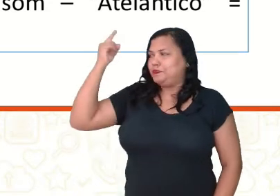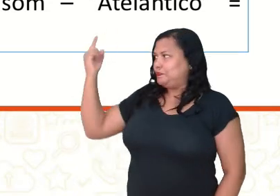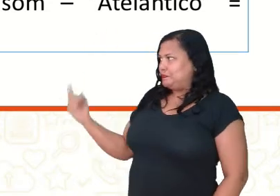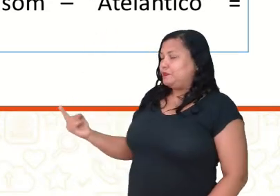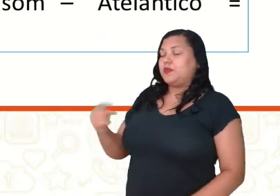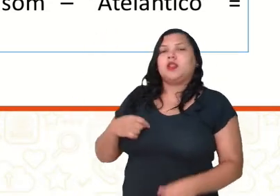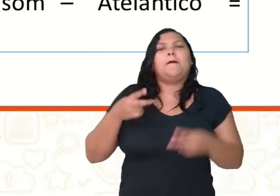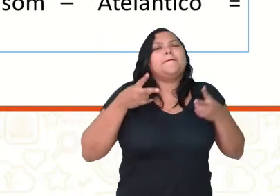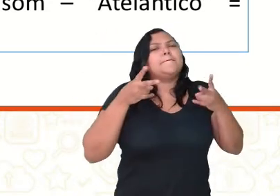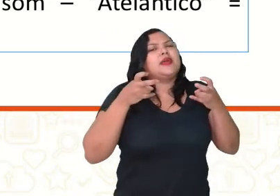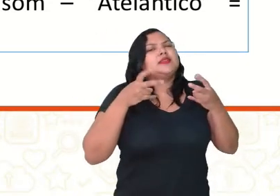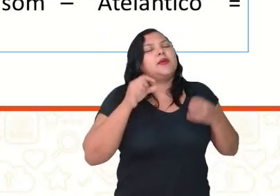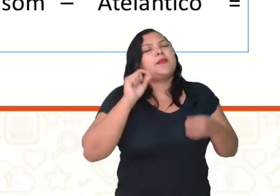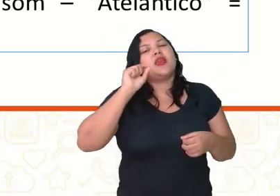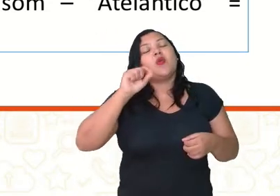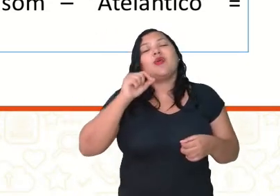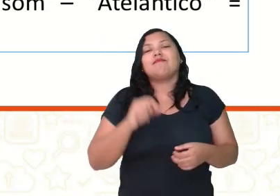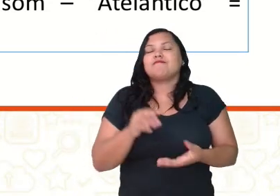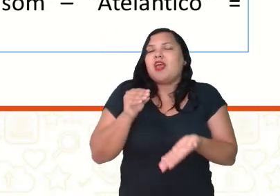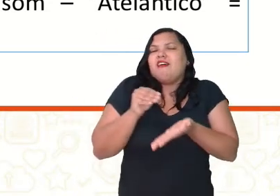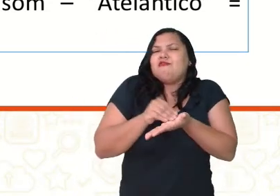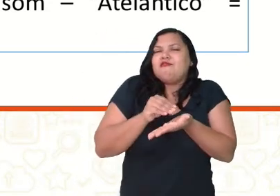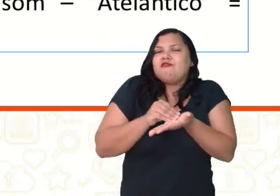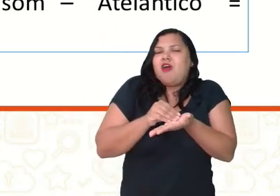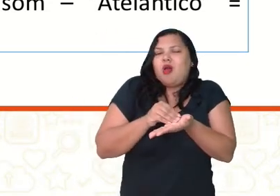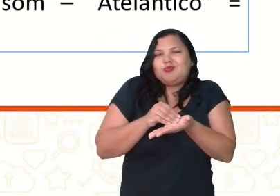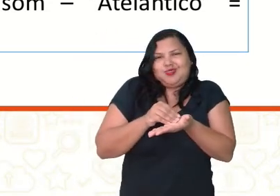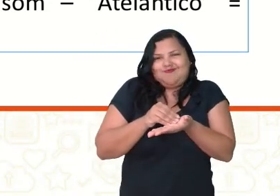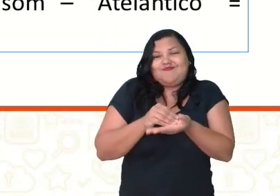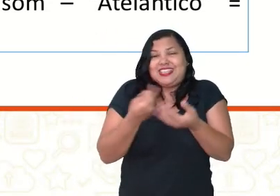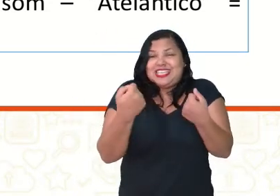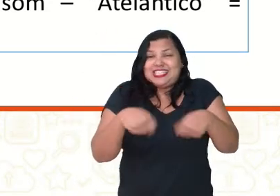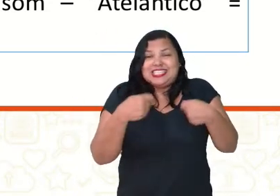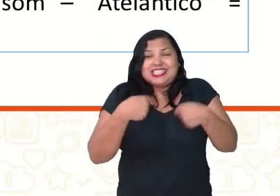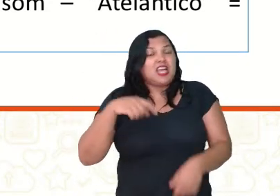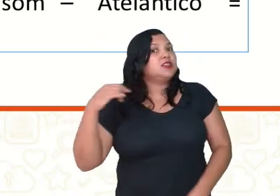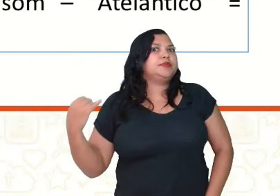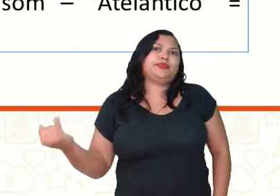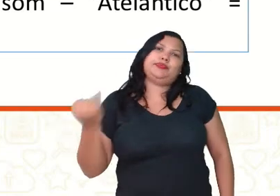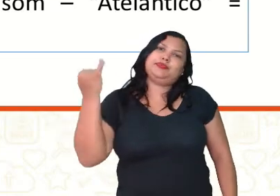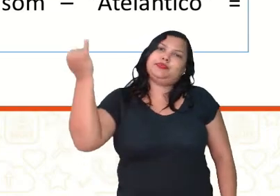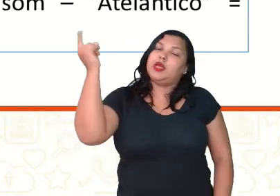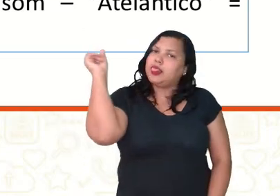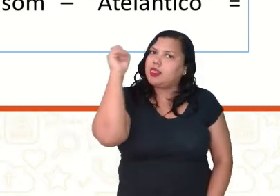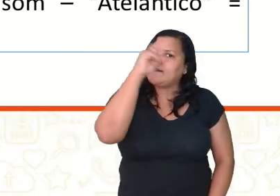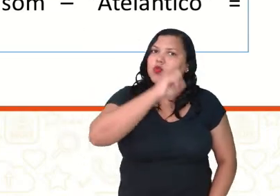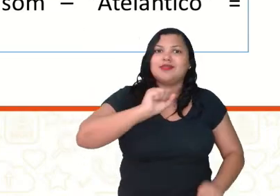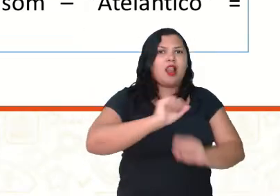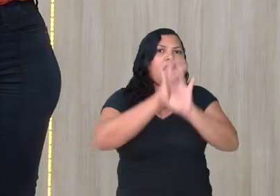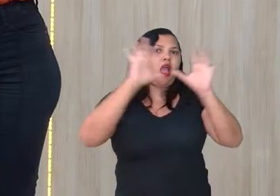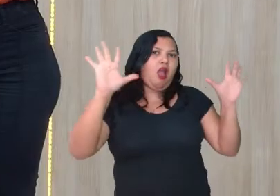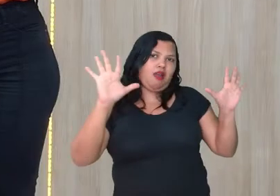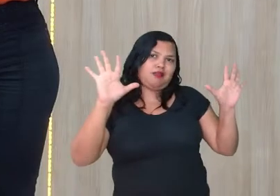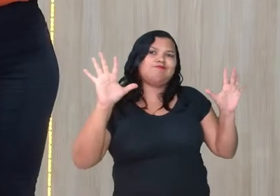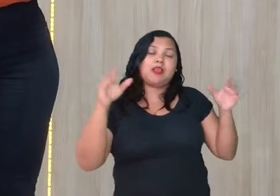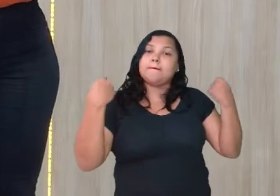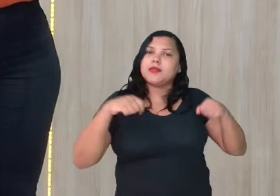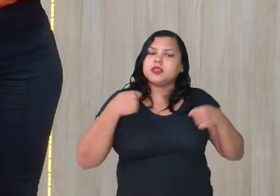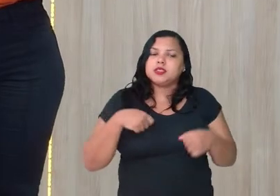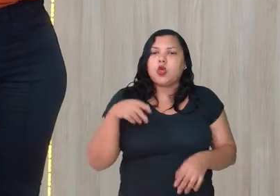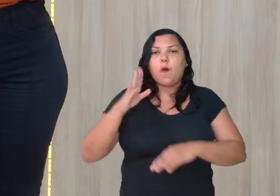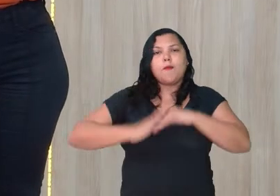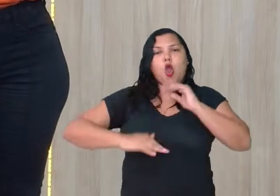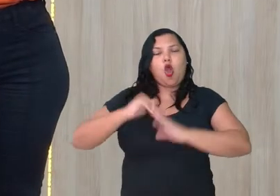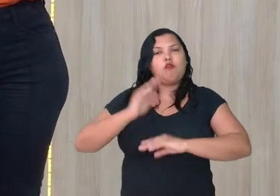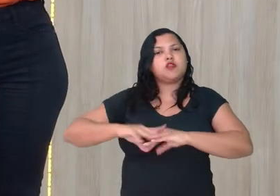Então, percebam que são carências importantes, né? Que são dificuldades evidentes que precisam ser entendidas